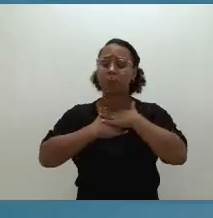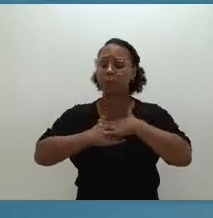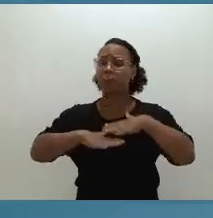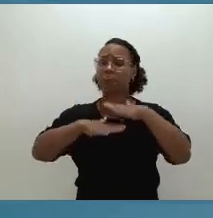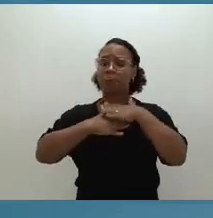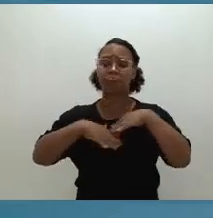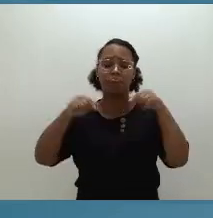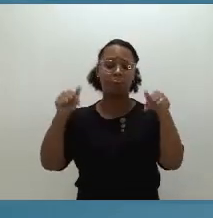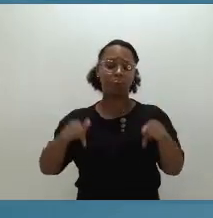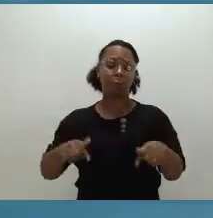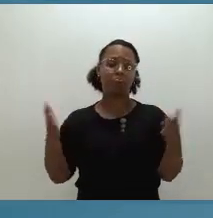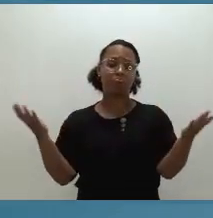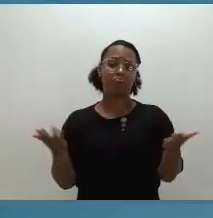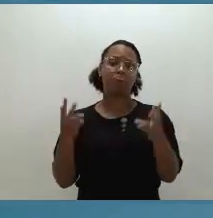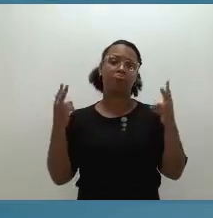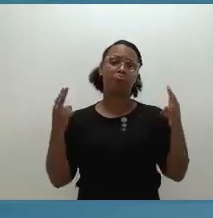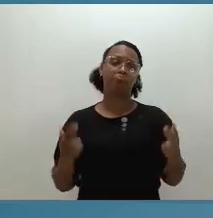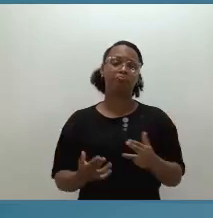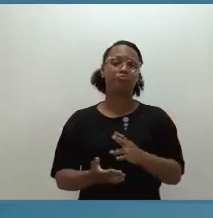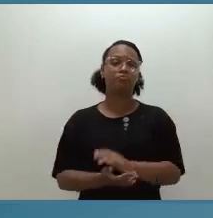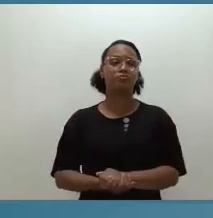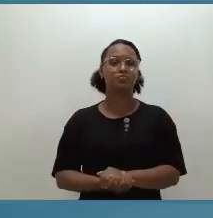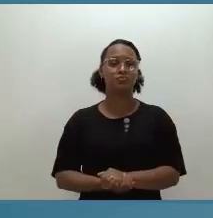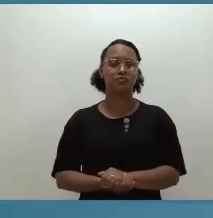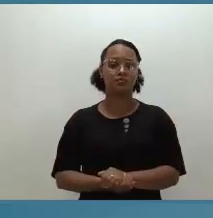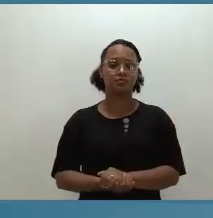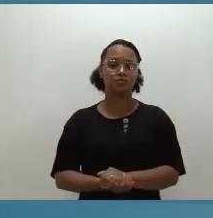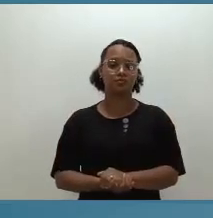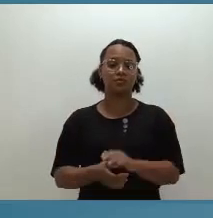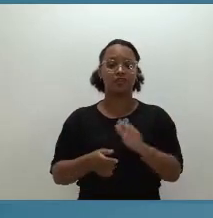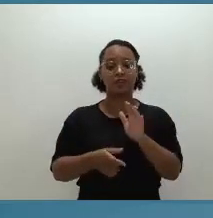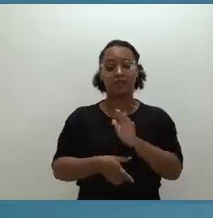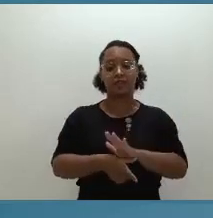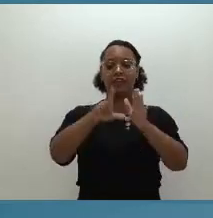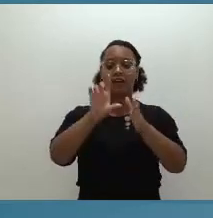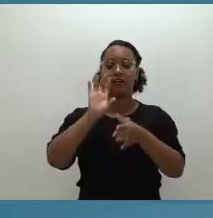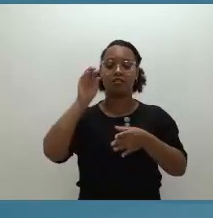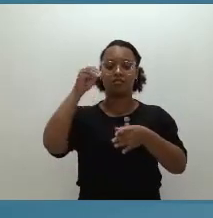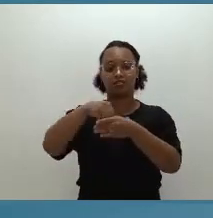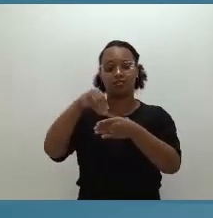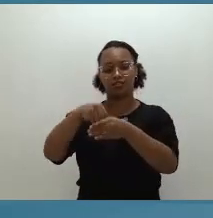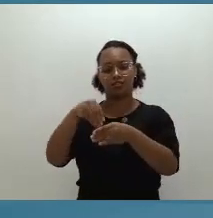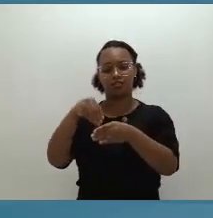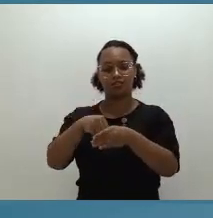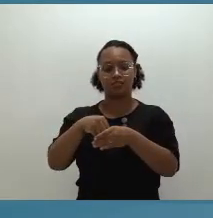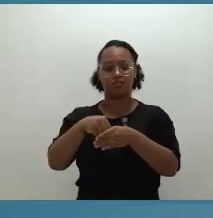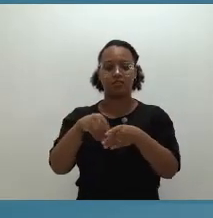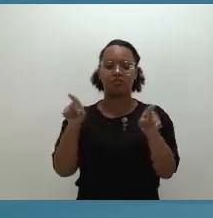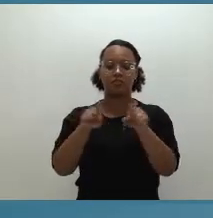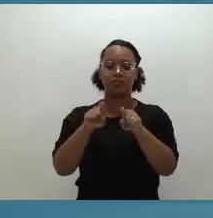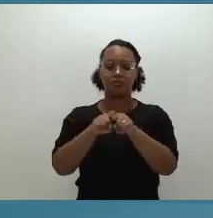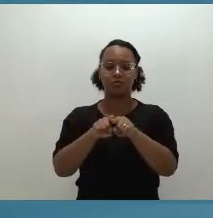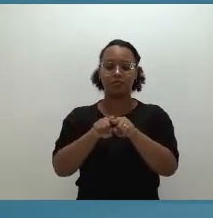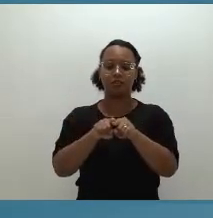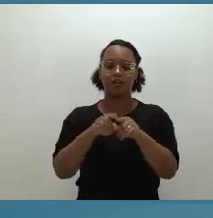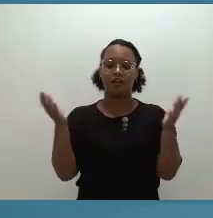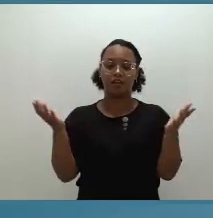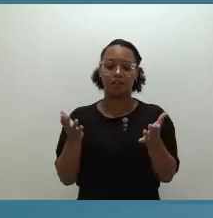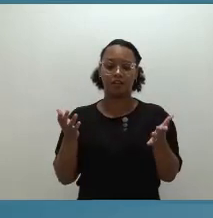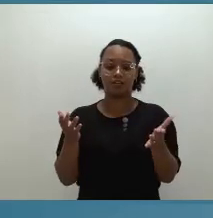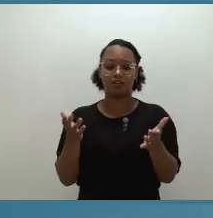tranquila, tanto na fase pré-eleitoral, sem quaisquer